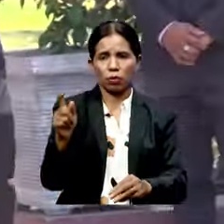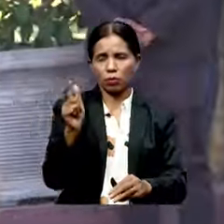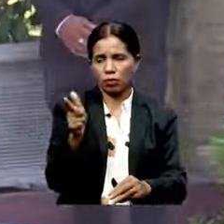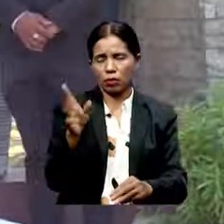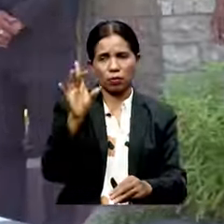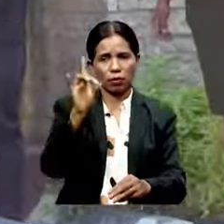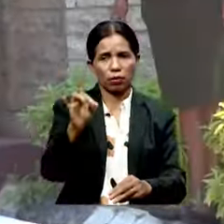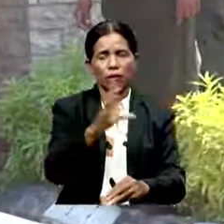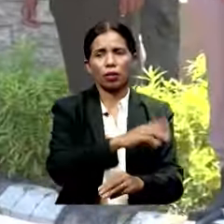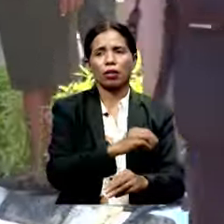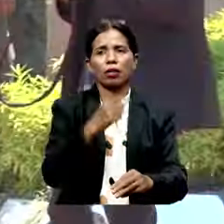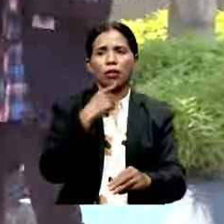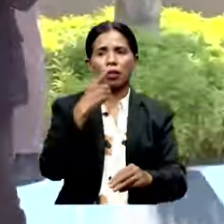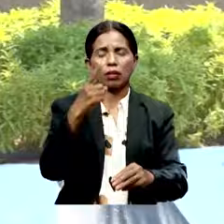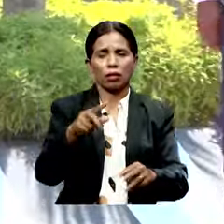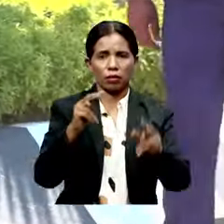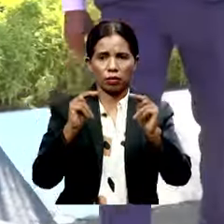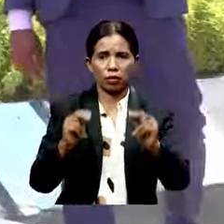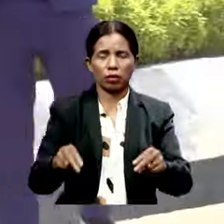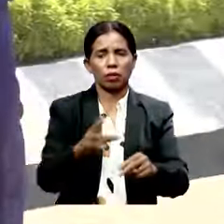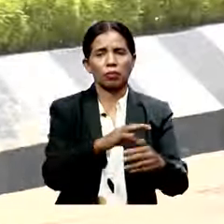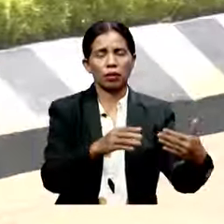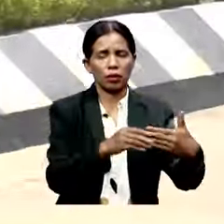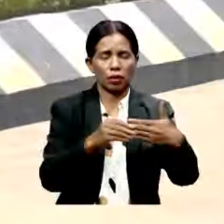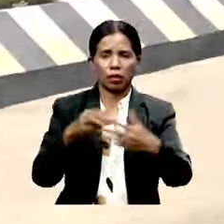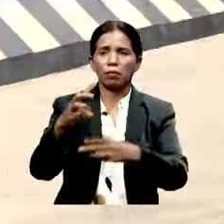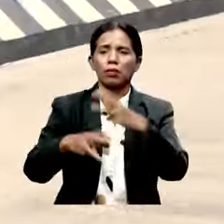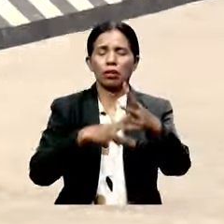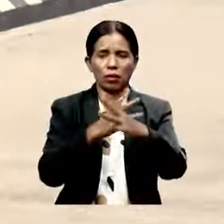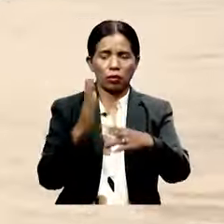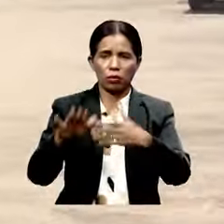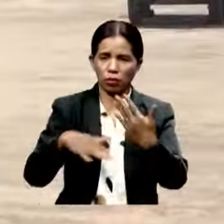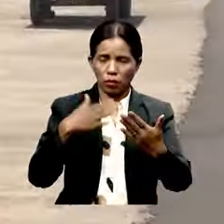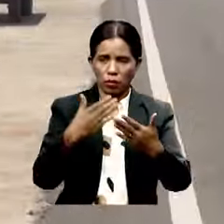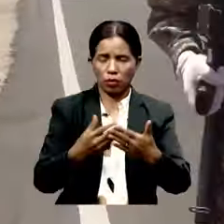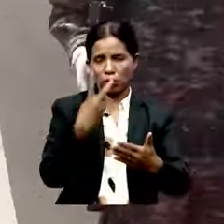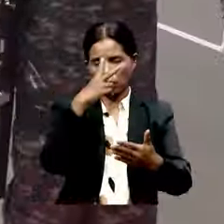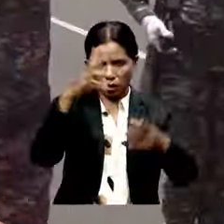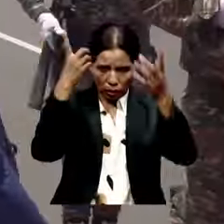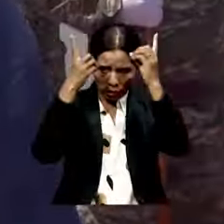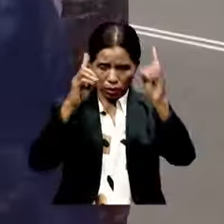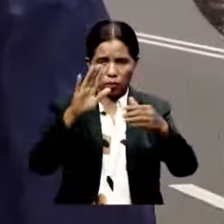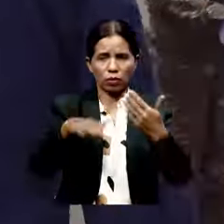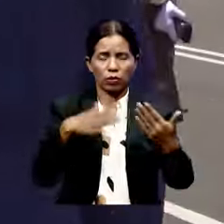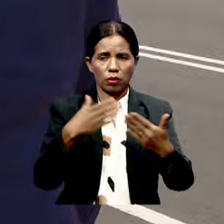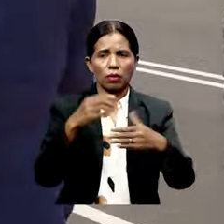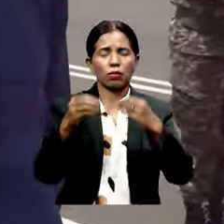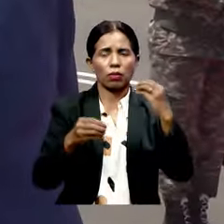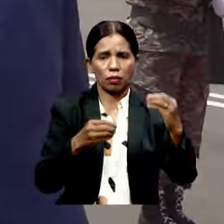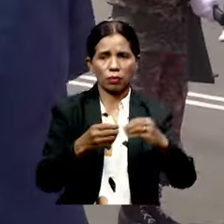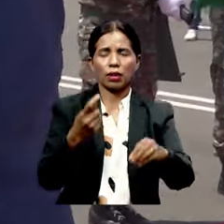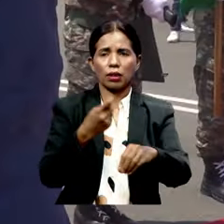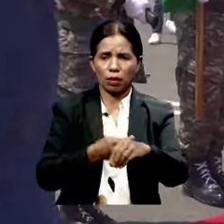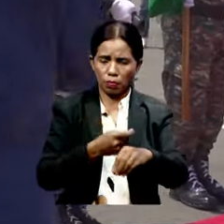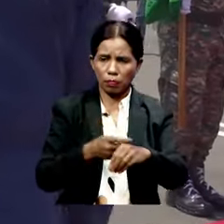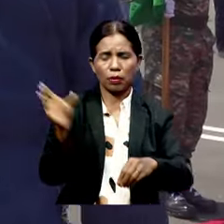Mundial ne atu sublinha necessidade crítica ba liderança mundial sira atu traduz decisão sira nebe relaciona ho clima atu bele